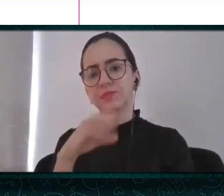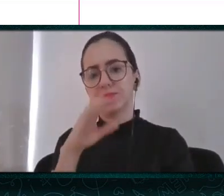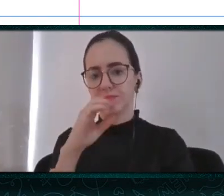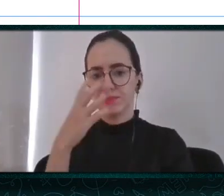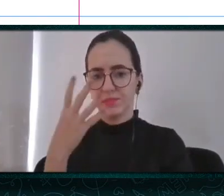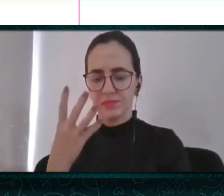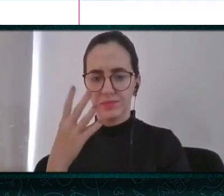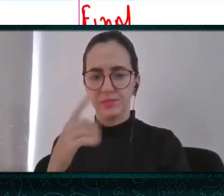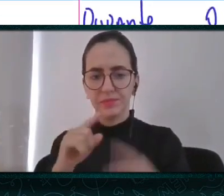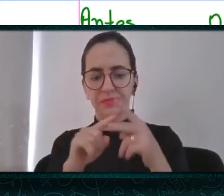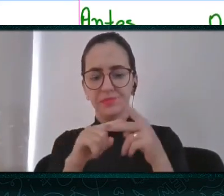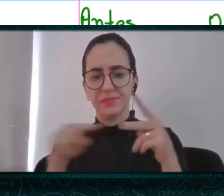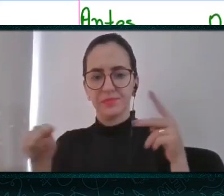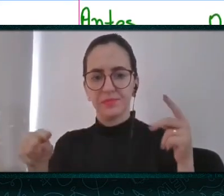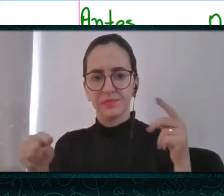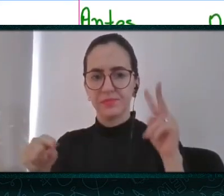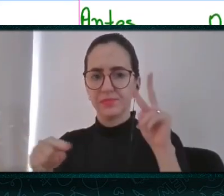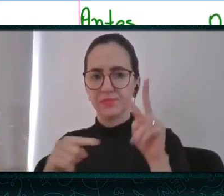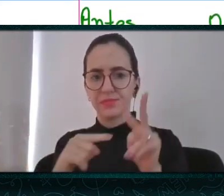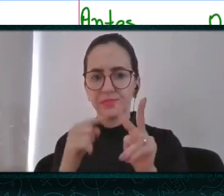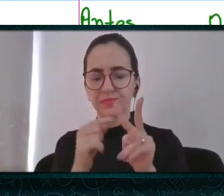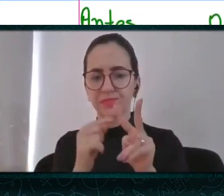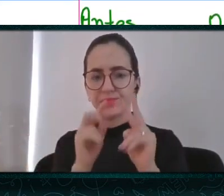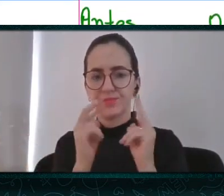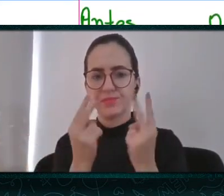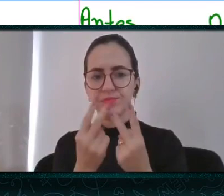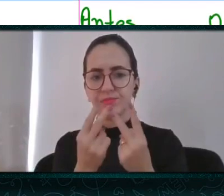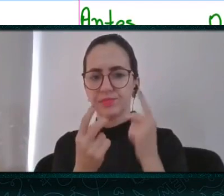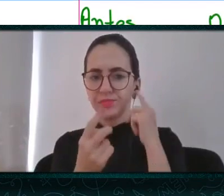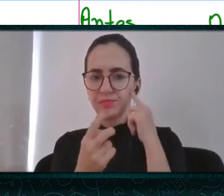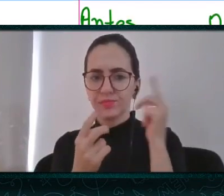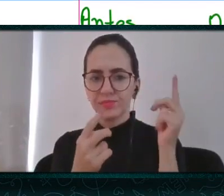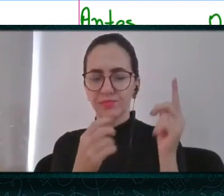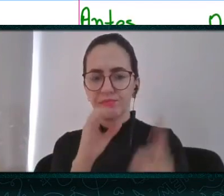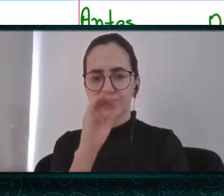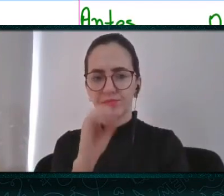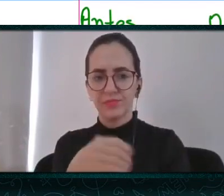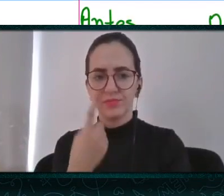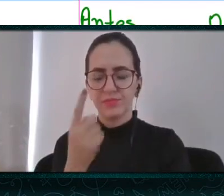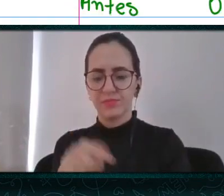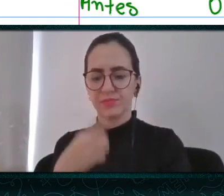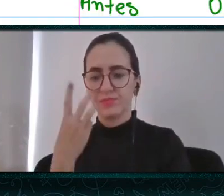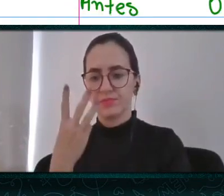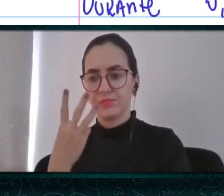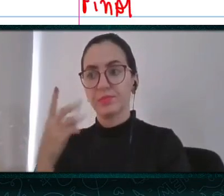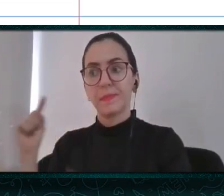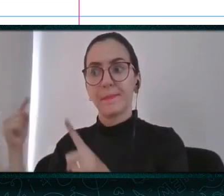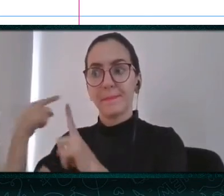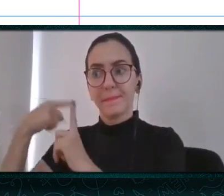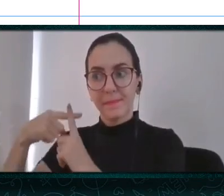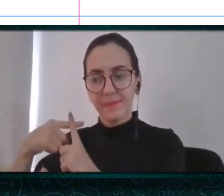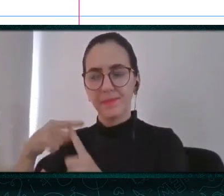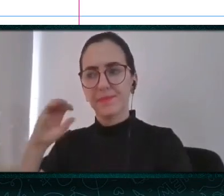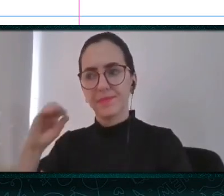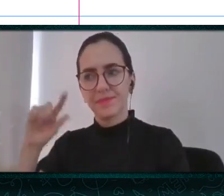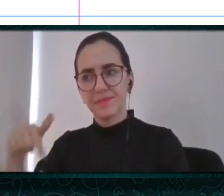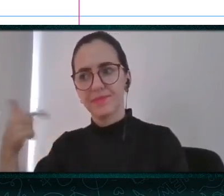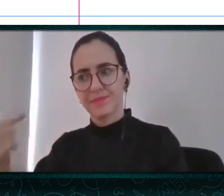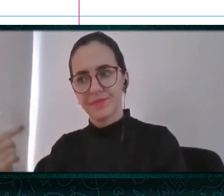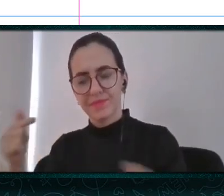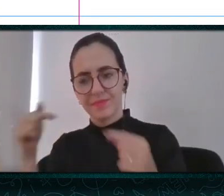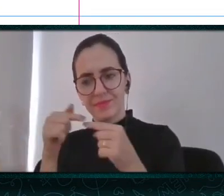dividido pelo volume, que a gente já sabe, né? Que o volume é a soma do 0,3 com 0,2, que dá 0,5.